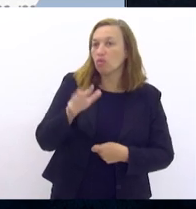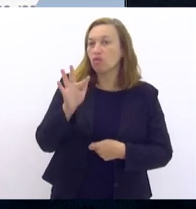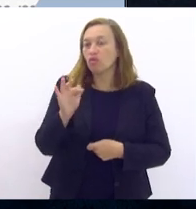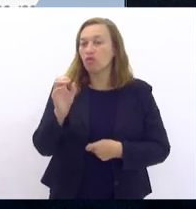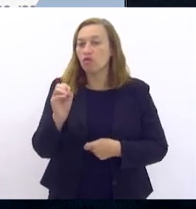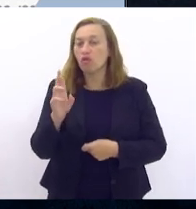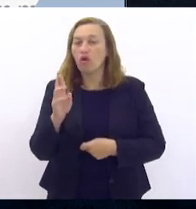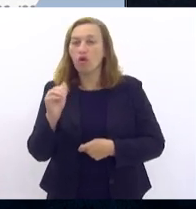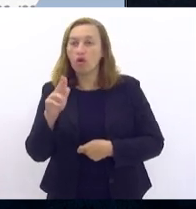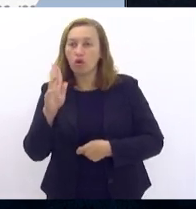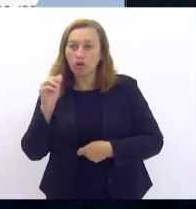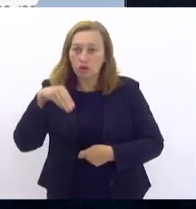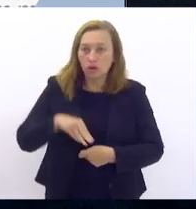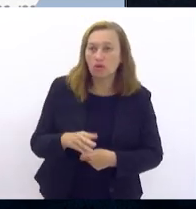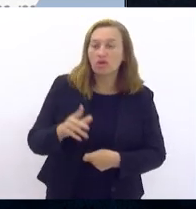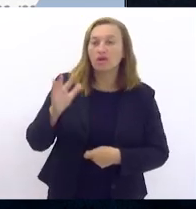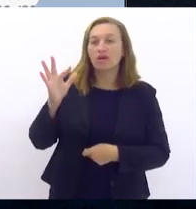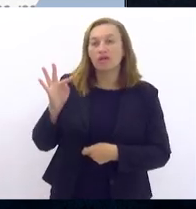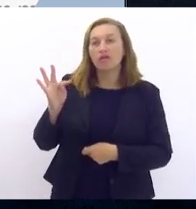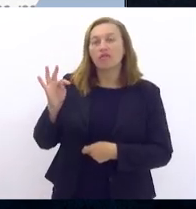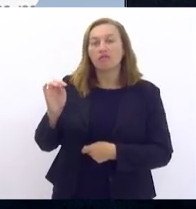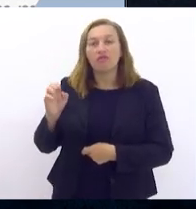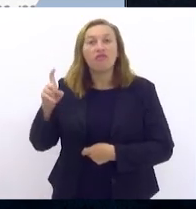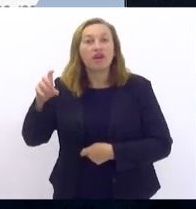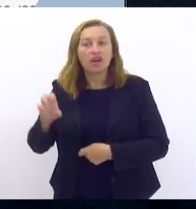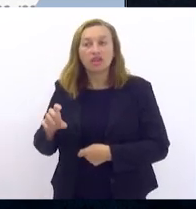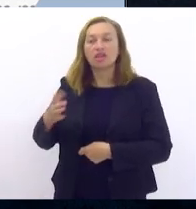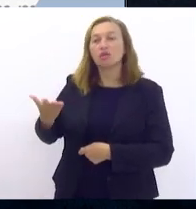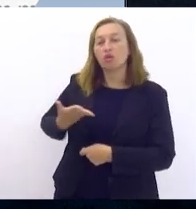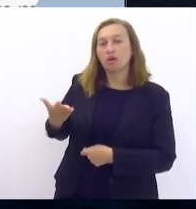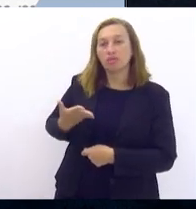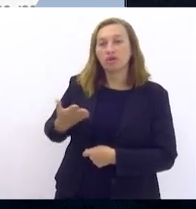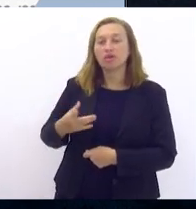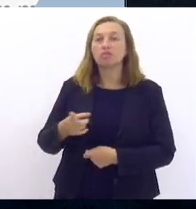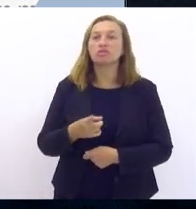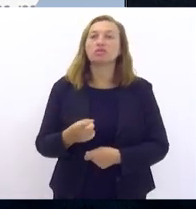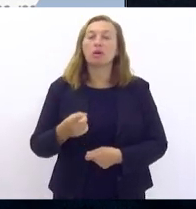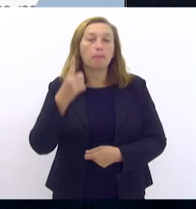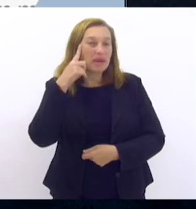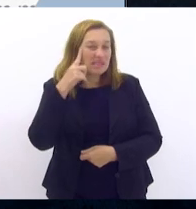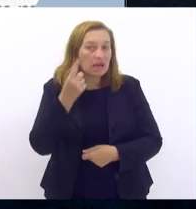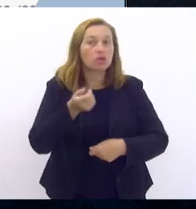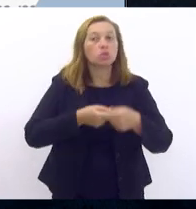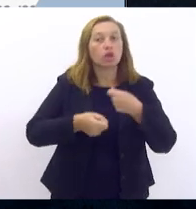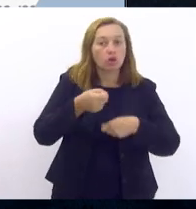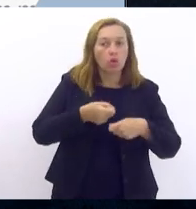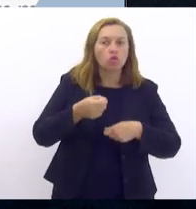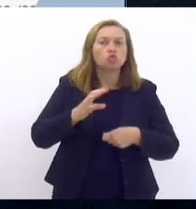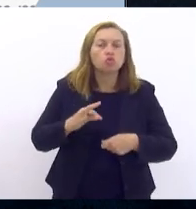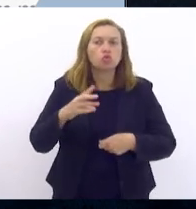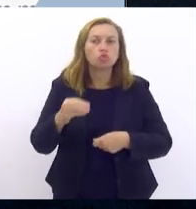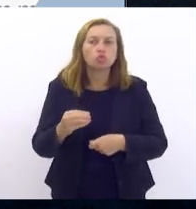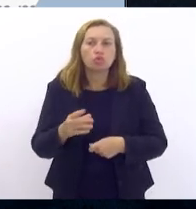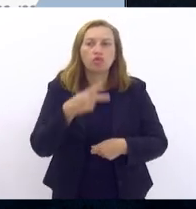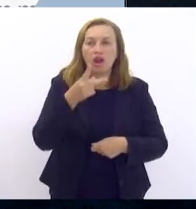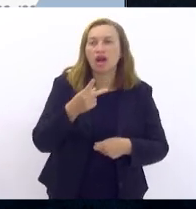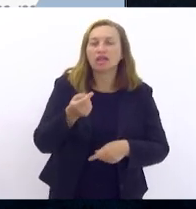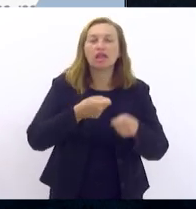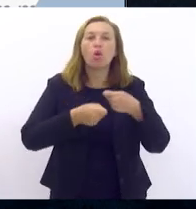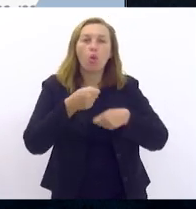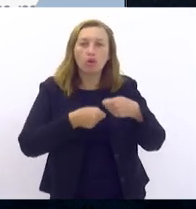Fred outros colegas né eu falo Exatamente isso nós temos que pensar no negócio todo mundo aqui falou de negócio